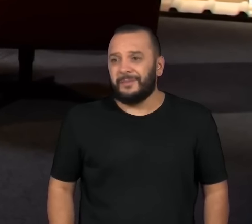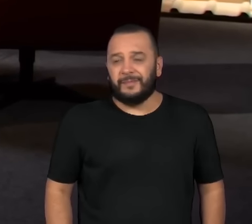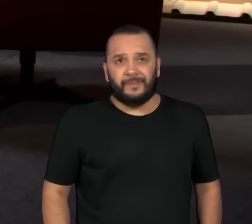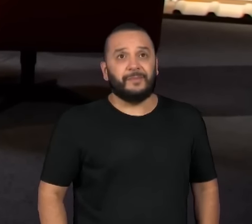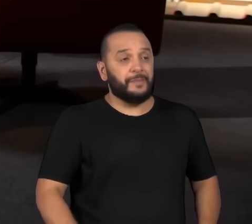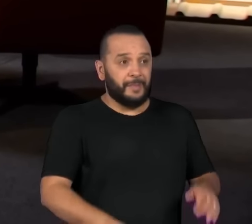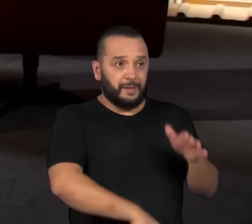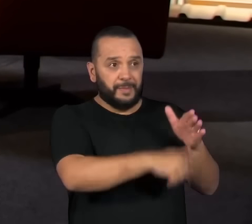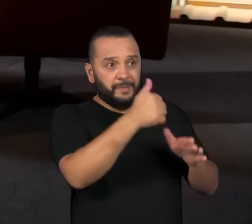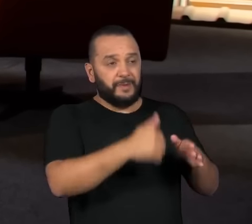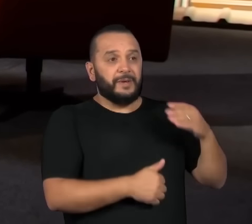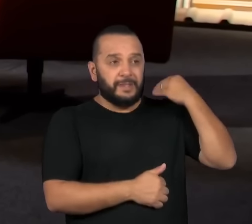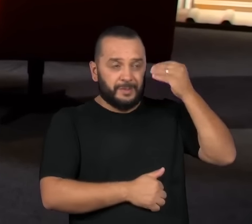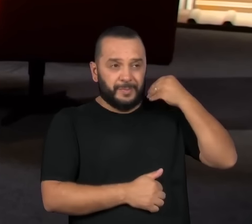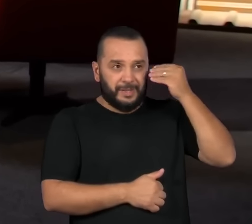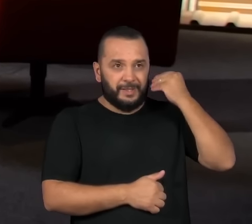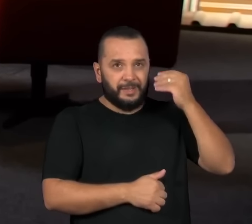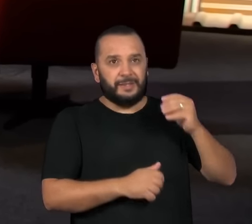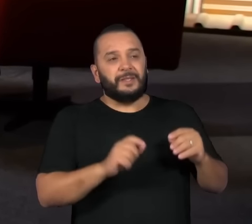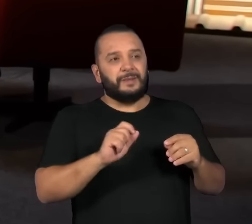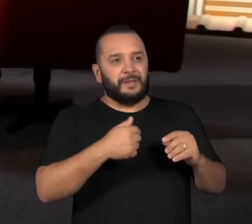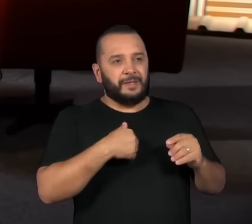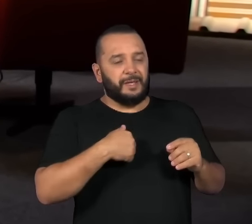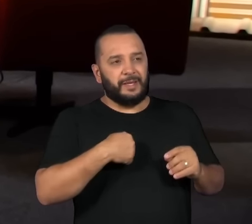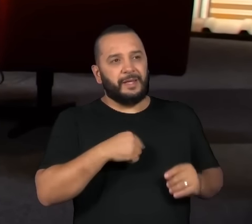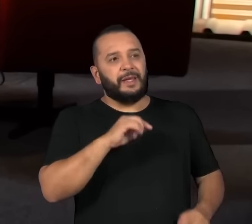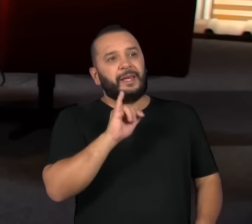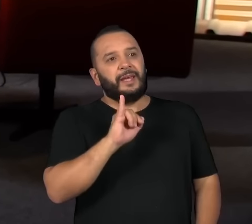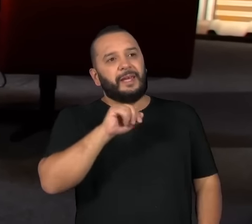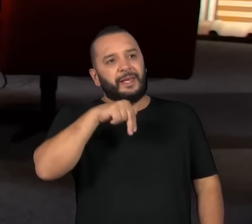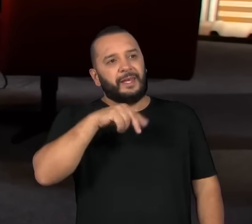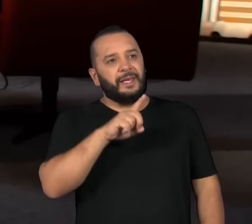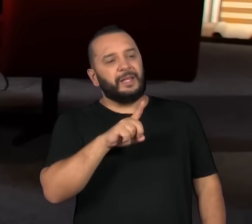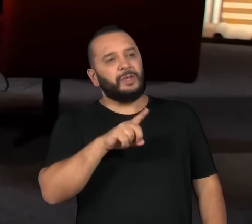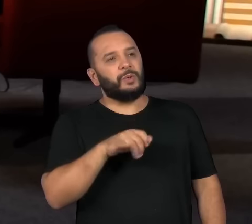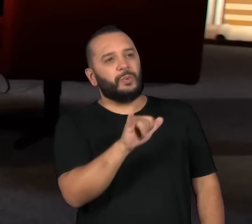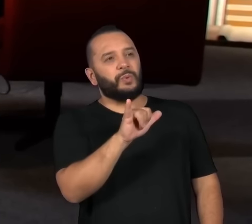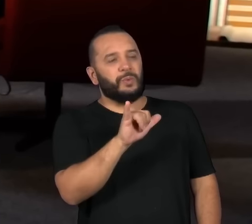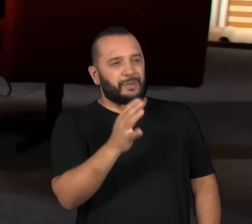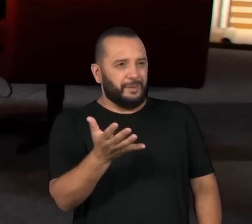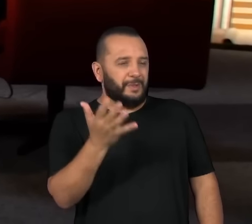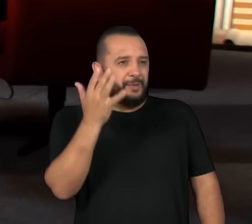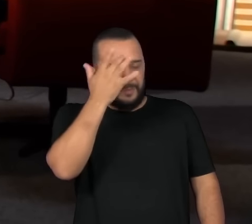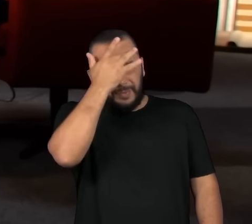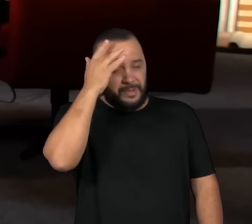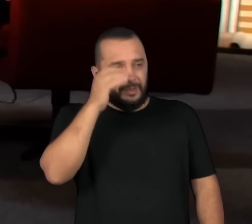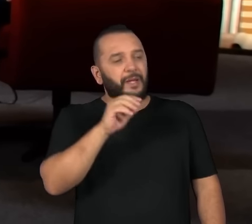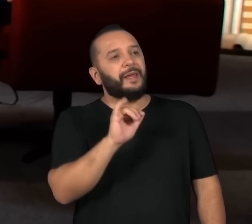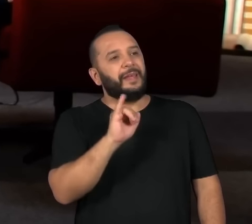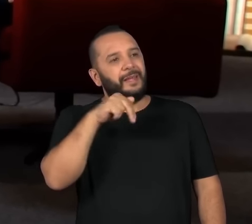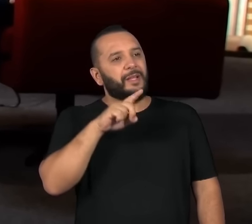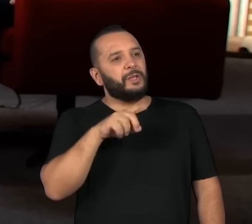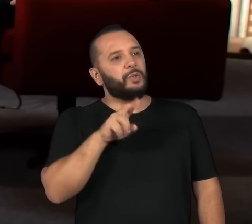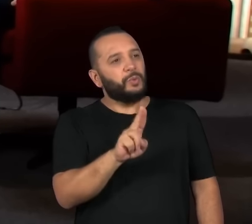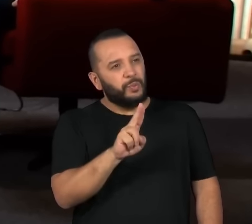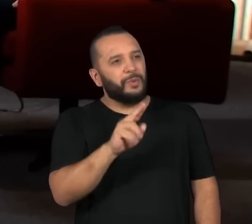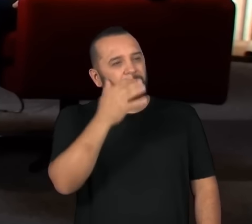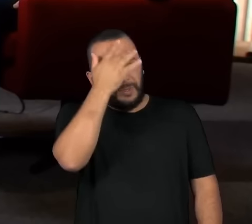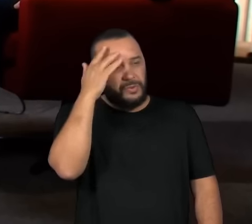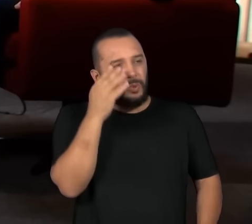uma experiência hinduísta de pessoas vendo a sua morte, dizendo como elas estavam vendo, mas